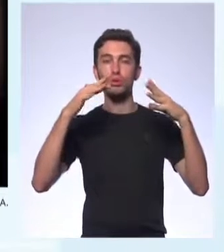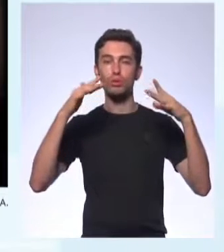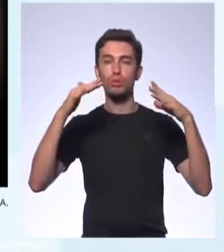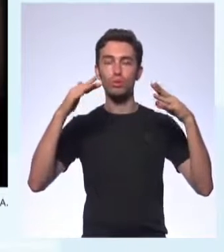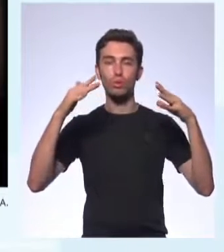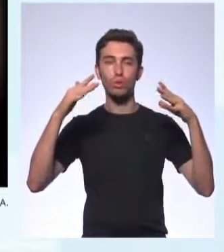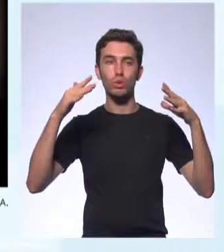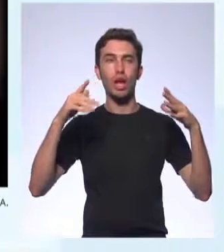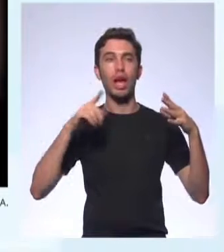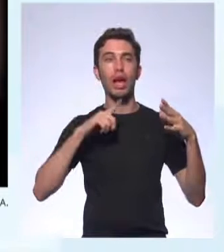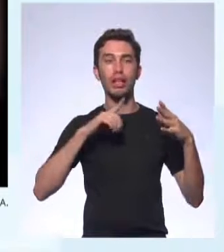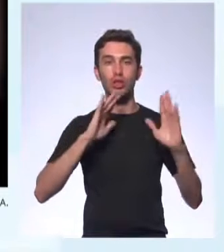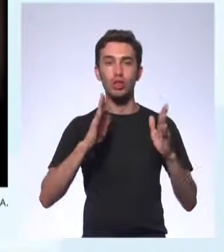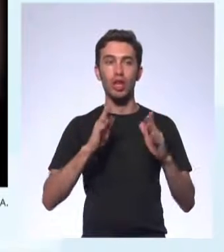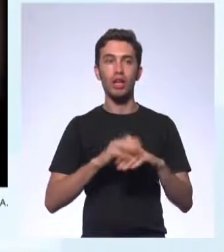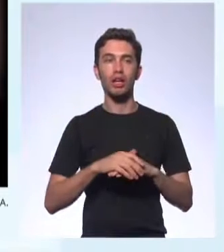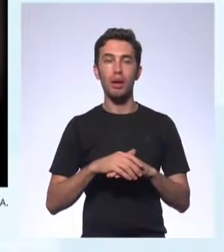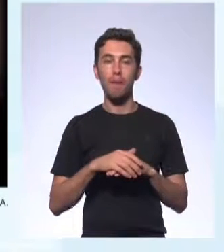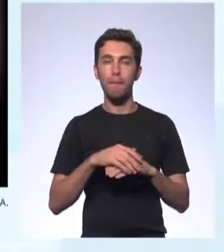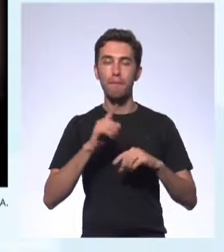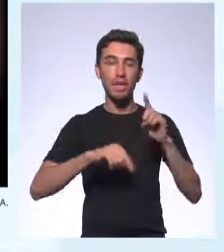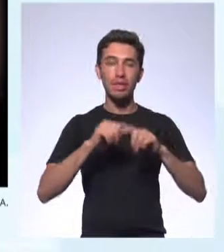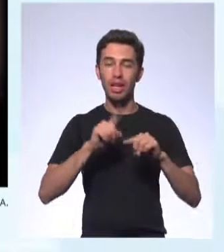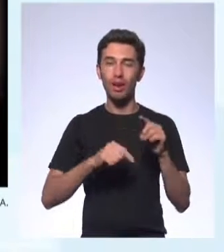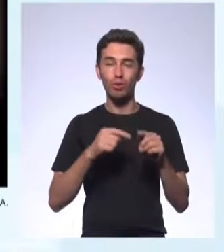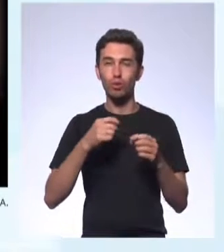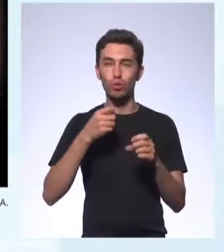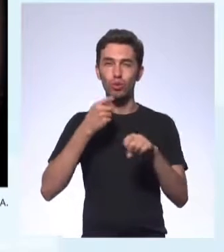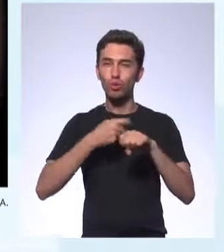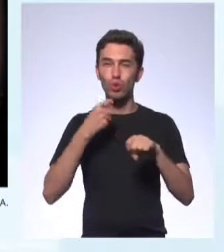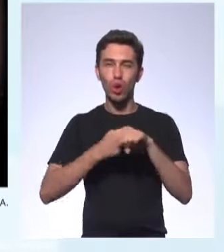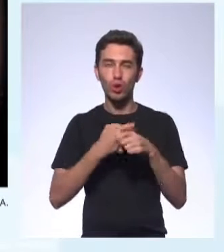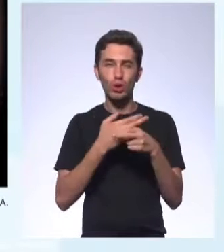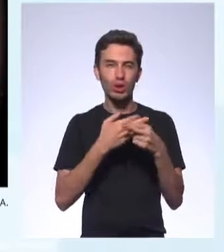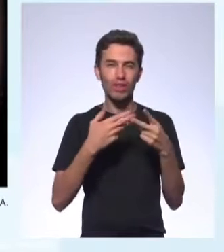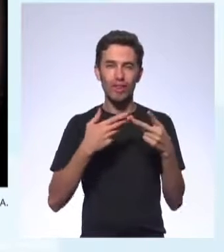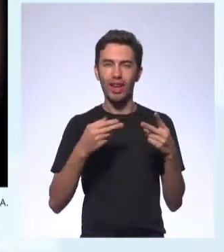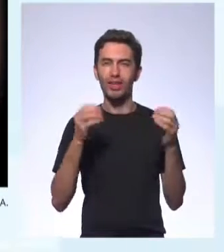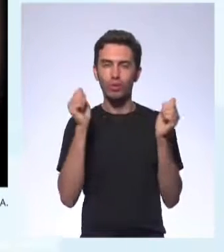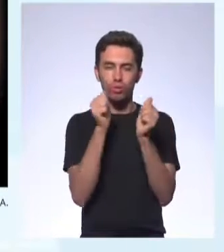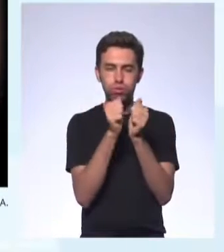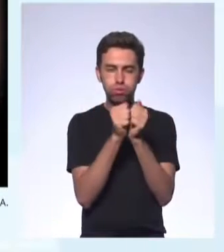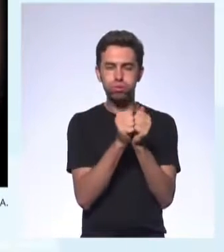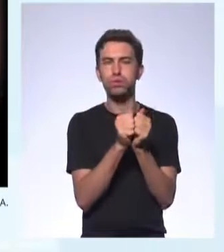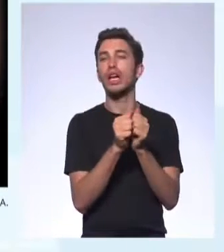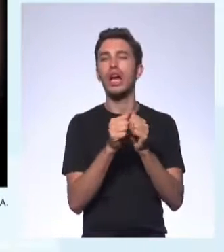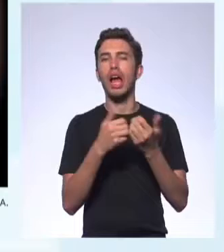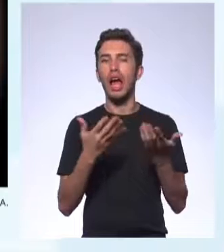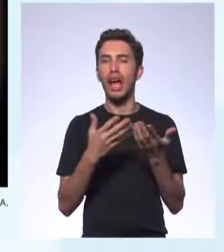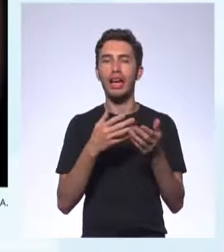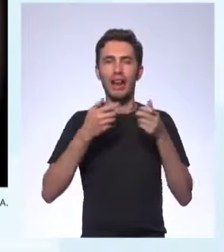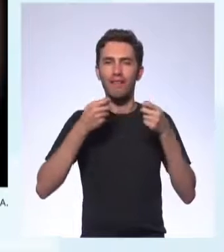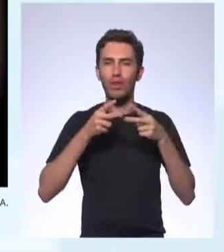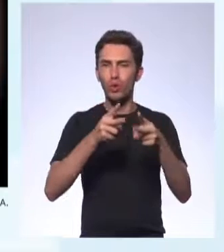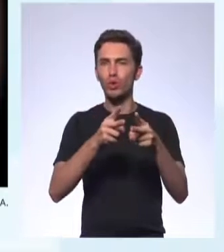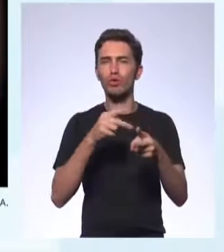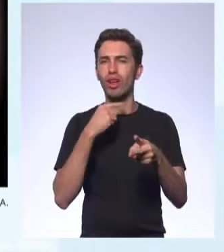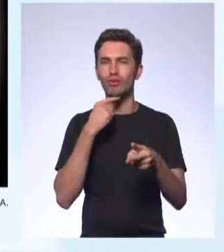né? Porque depois já formou muito material sólido, os metais e tudo mais, ela não vai ter como se